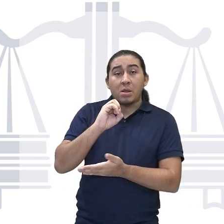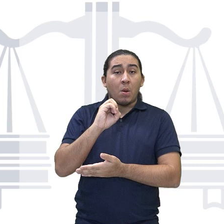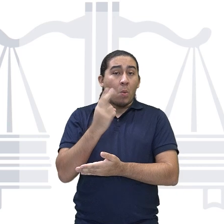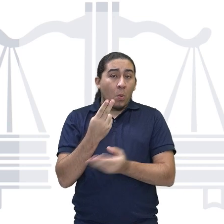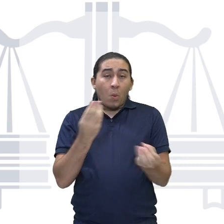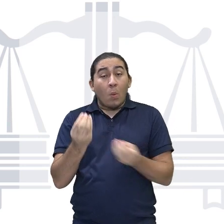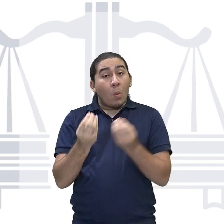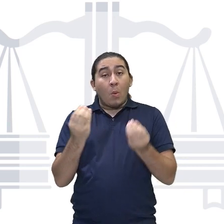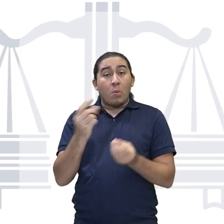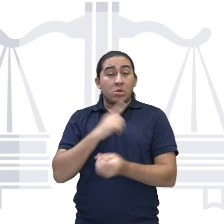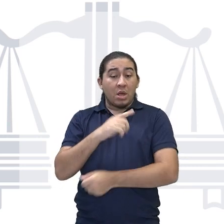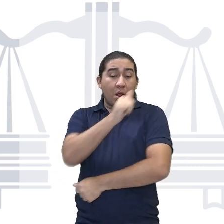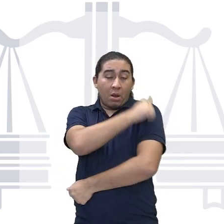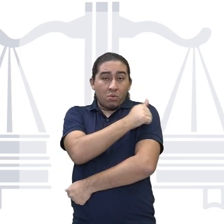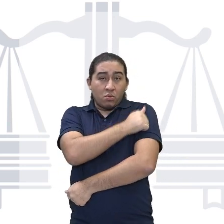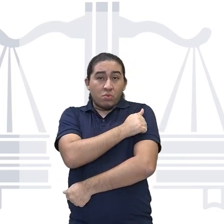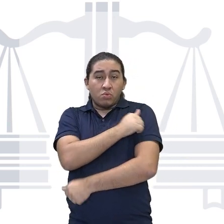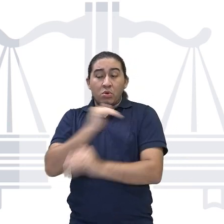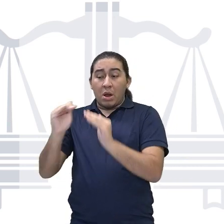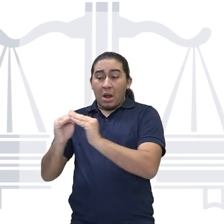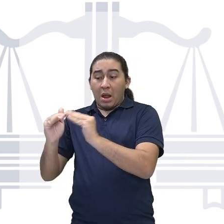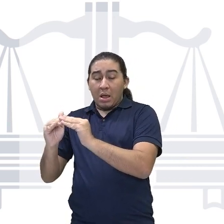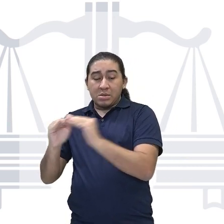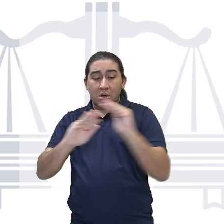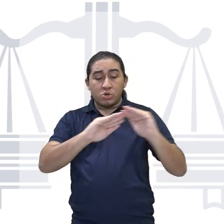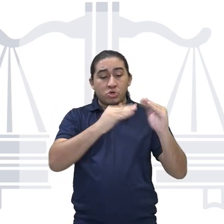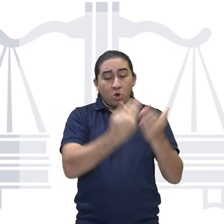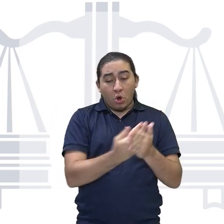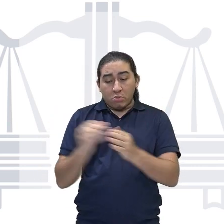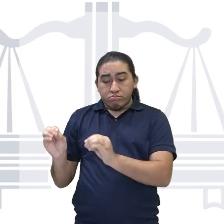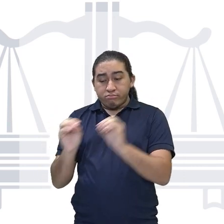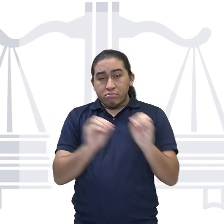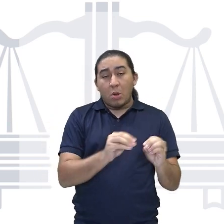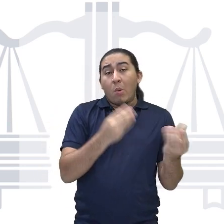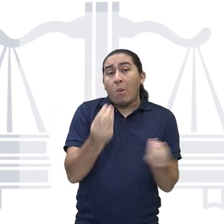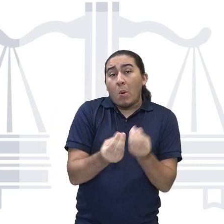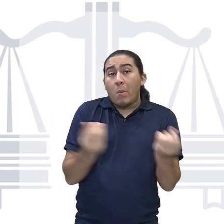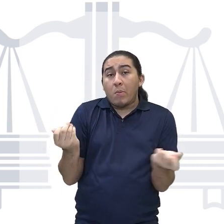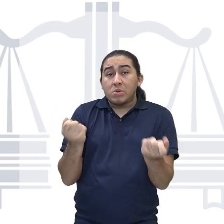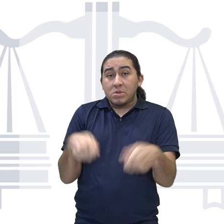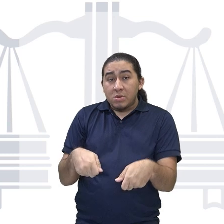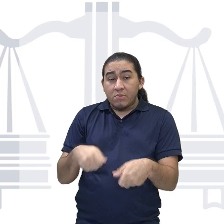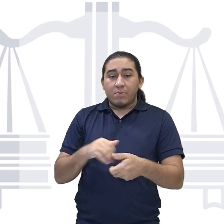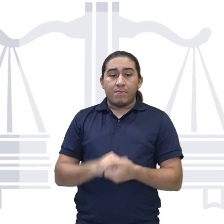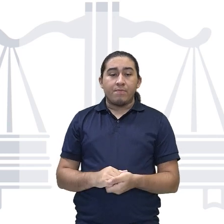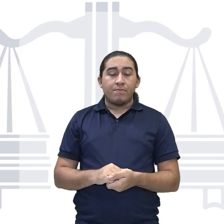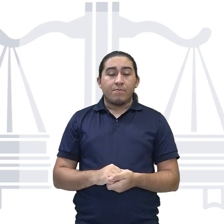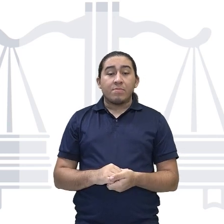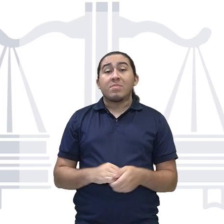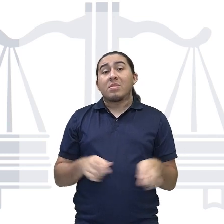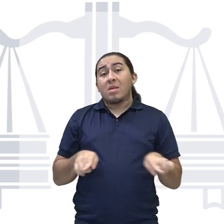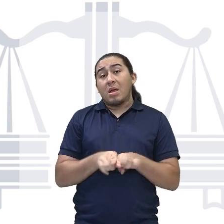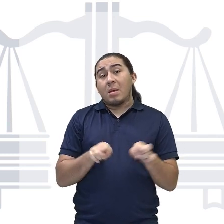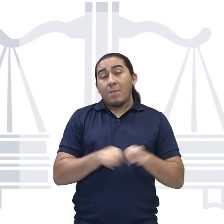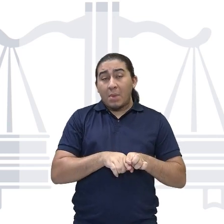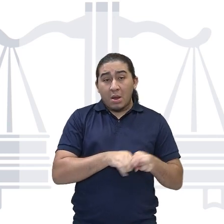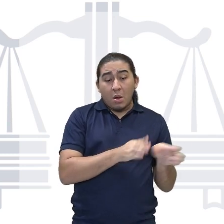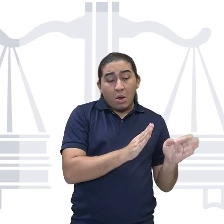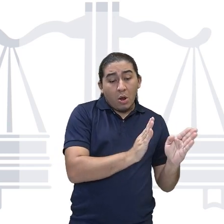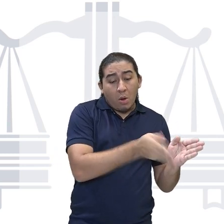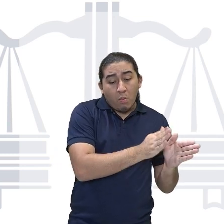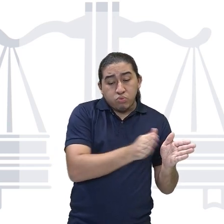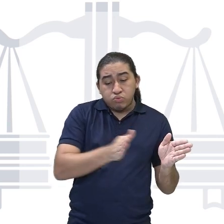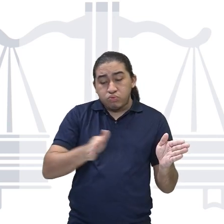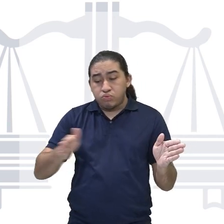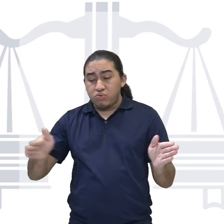alunos. Então, isso já envolve mais um departamento, que é o DELOG. E, por fim, o CMEAN, né? Nesse